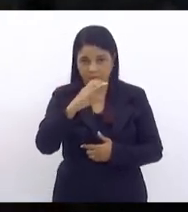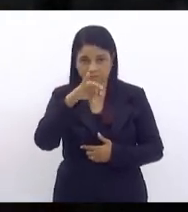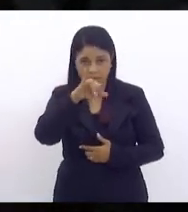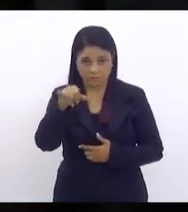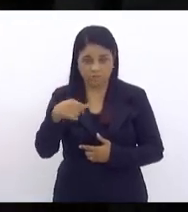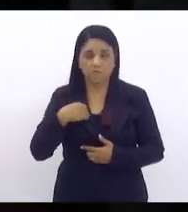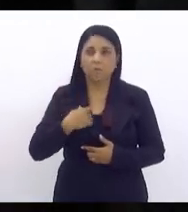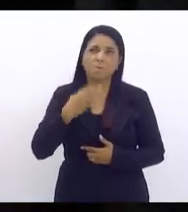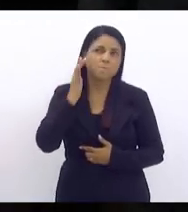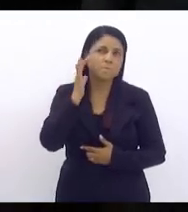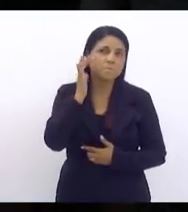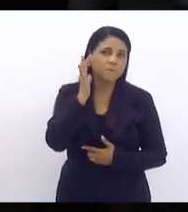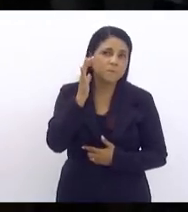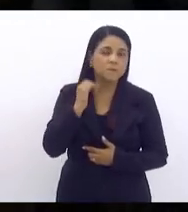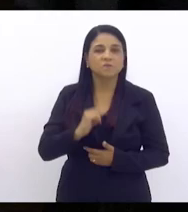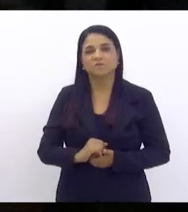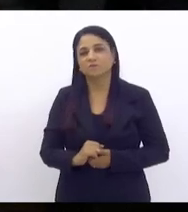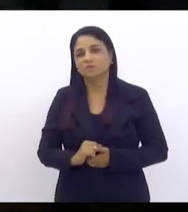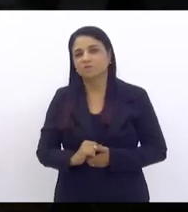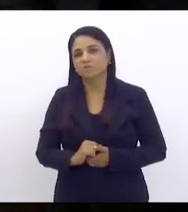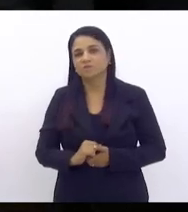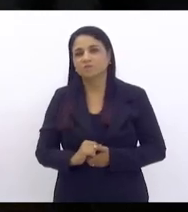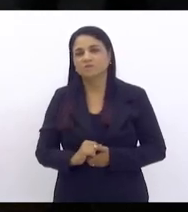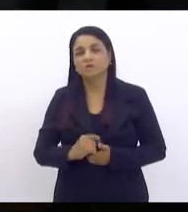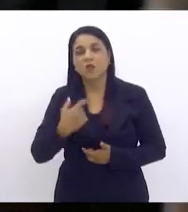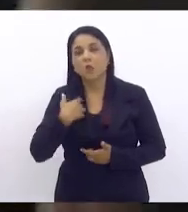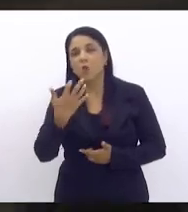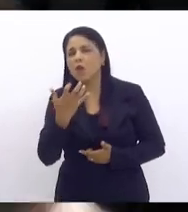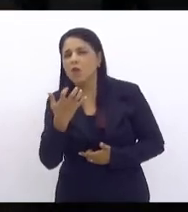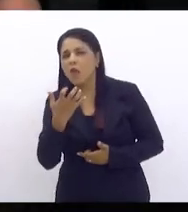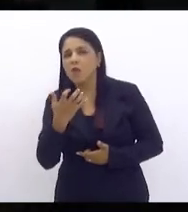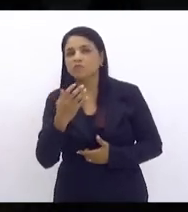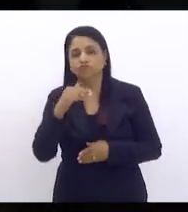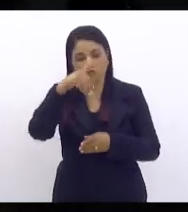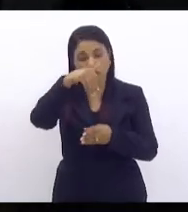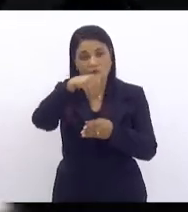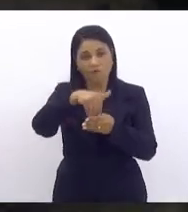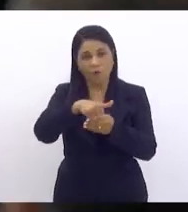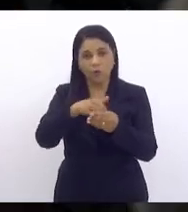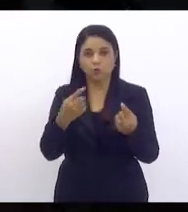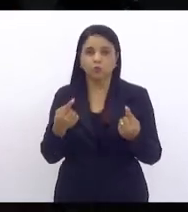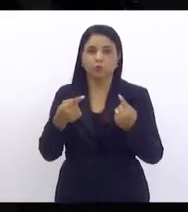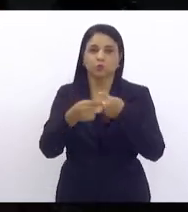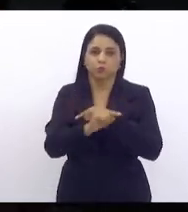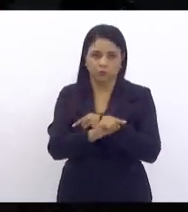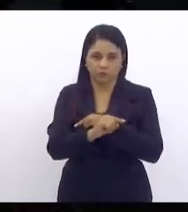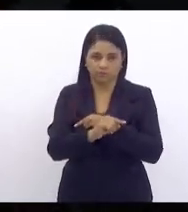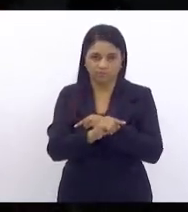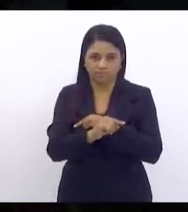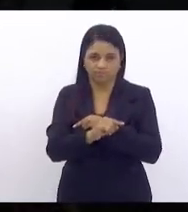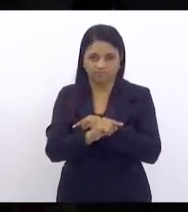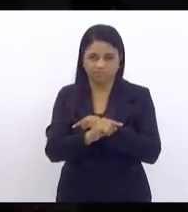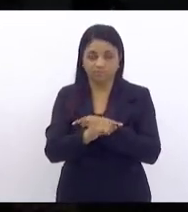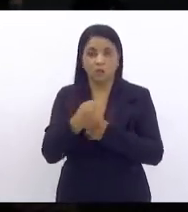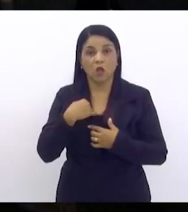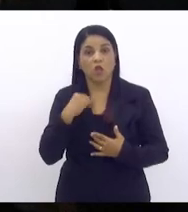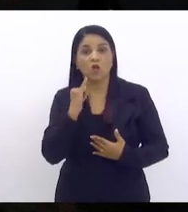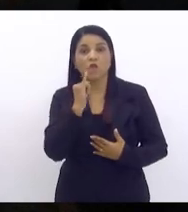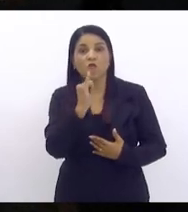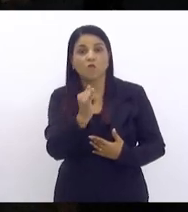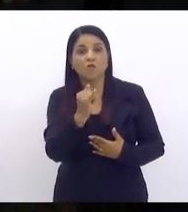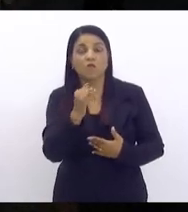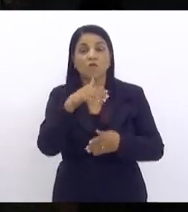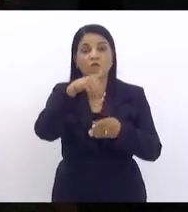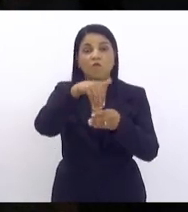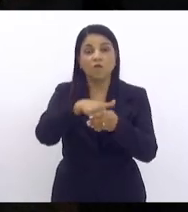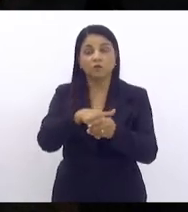Imaginemos que eu fosse querer apresentar um voto divergente. Aí eu falaria assim, voto